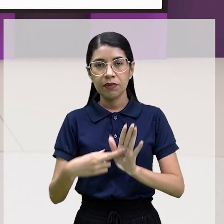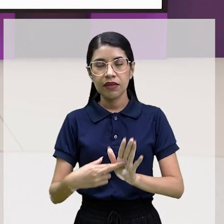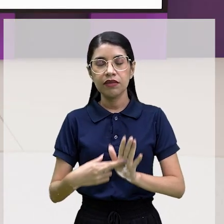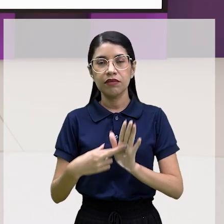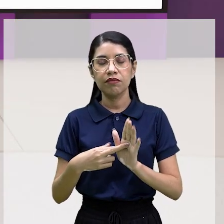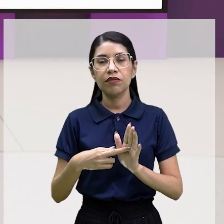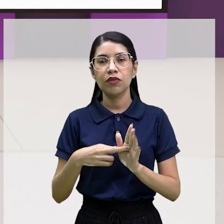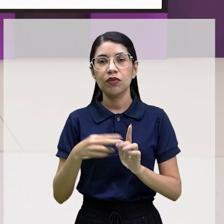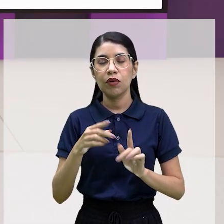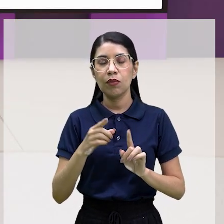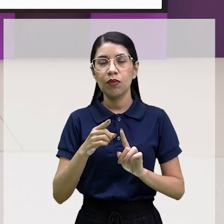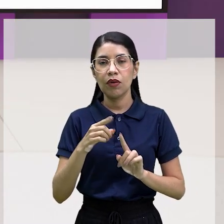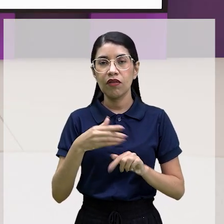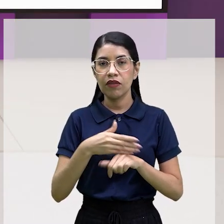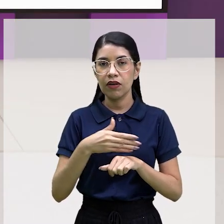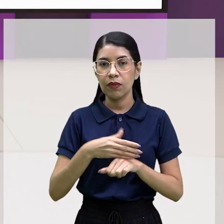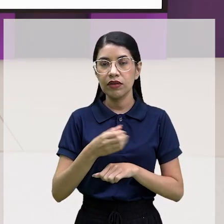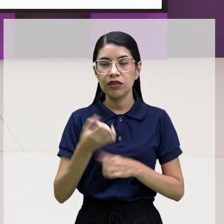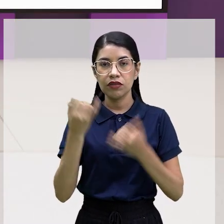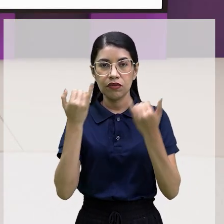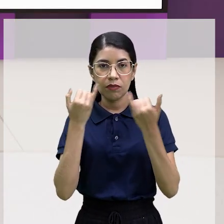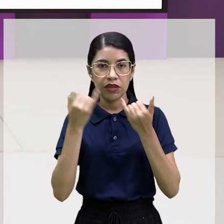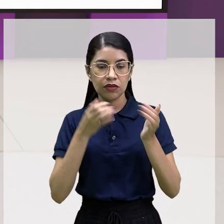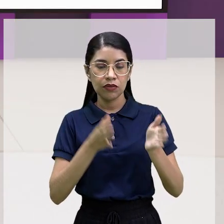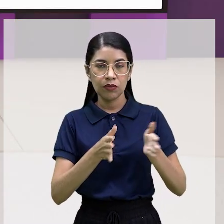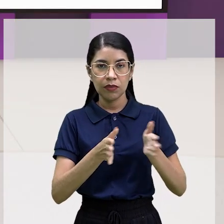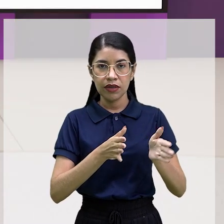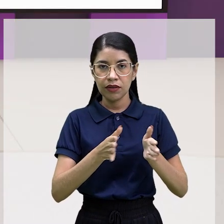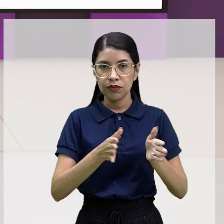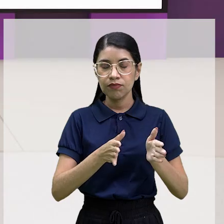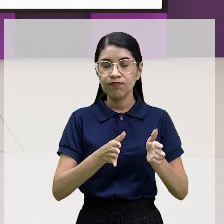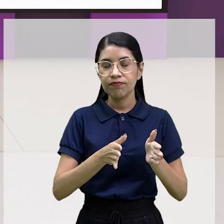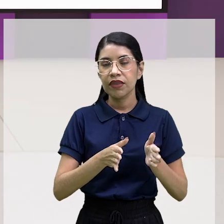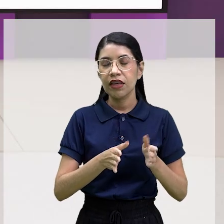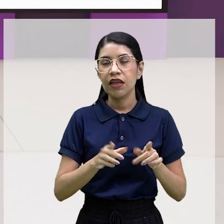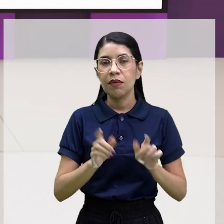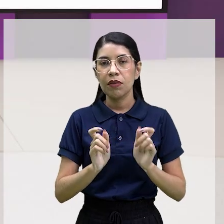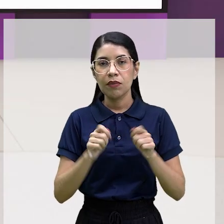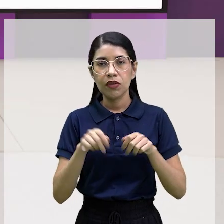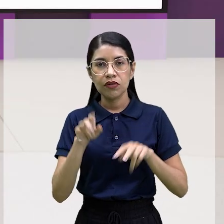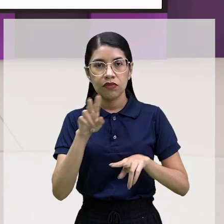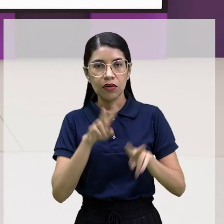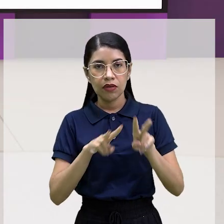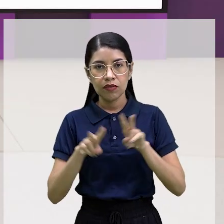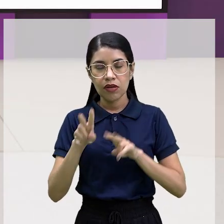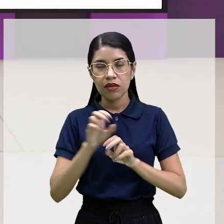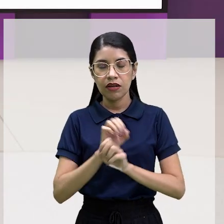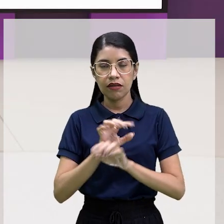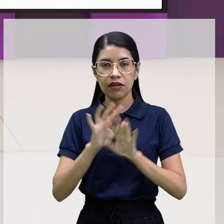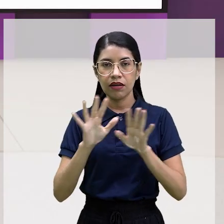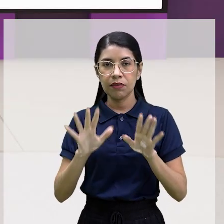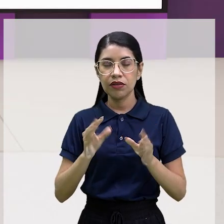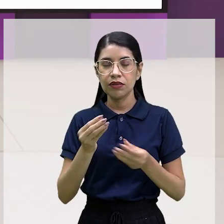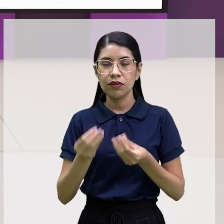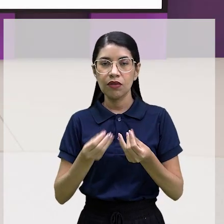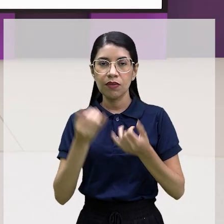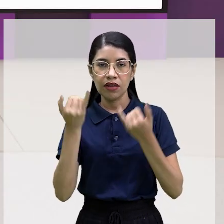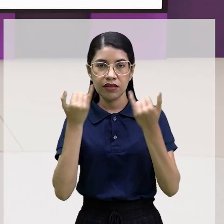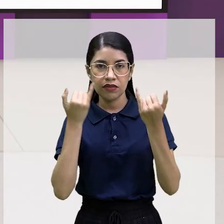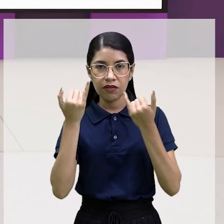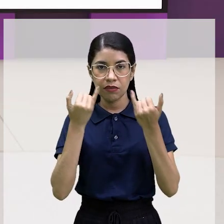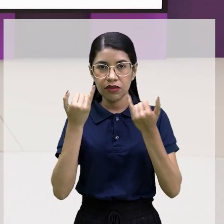de dados dentro de um intervalo específico, proporcionando uma visualização clara de como os